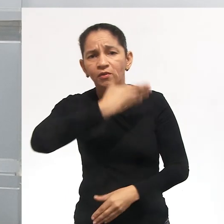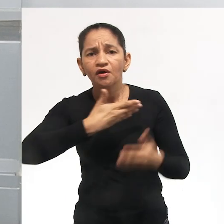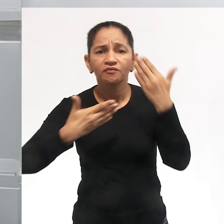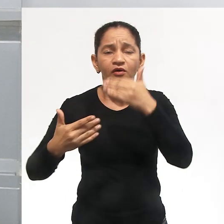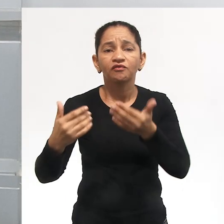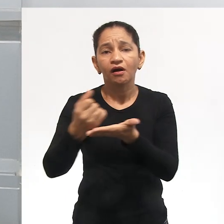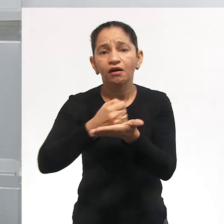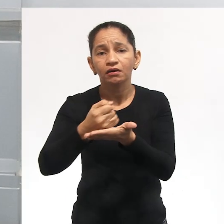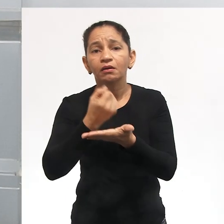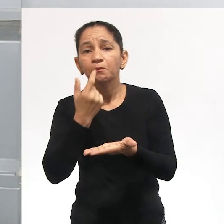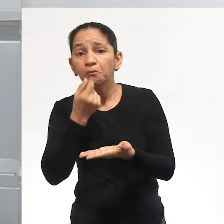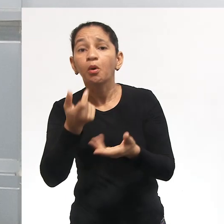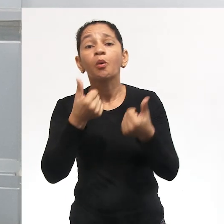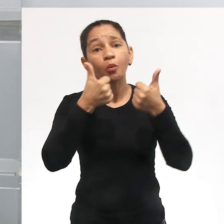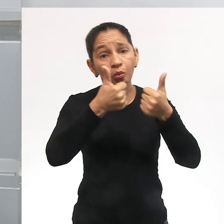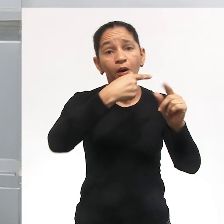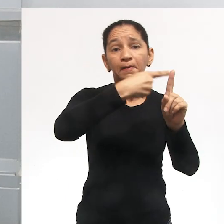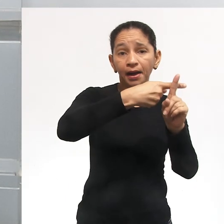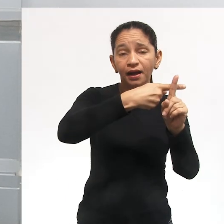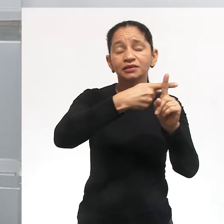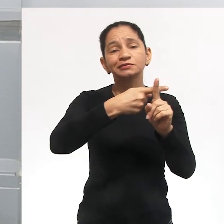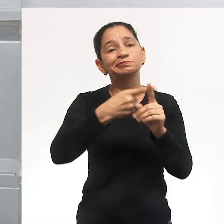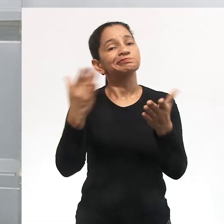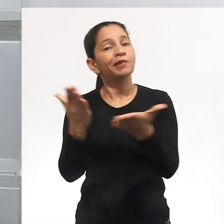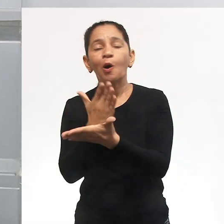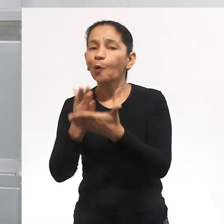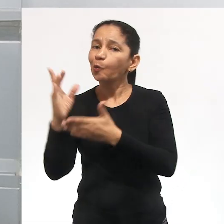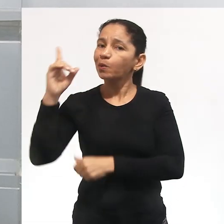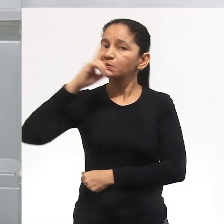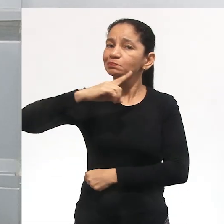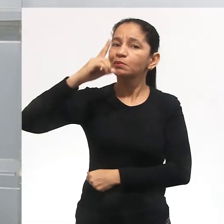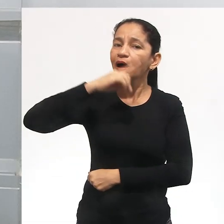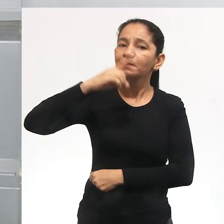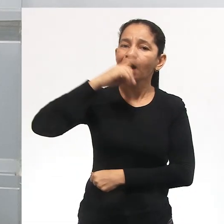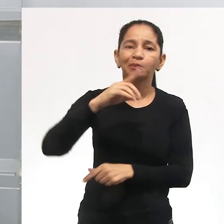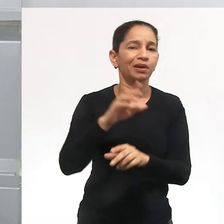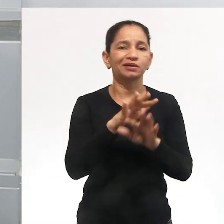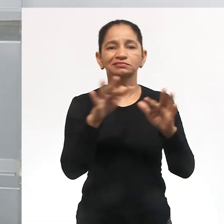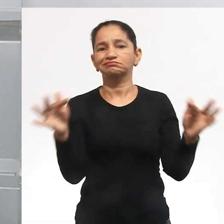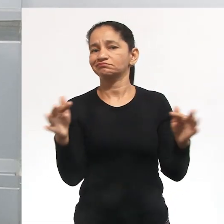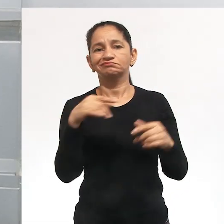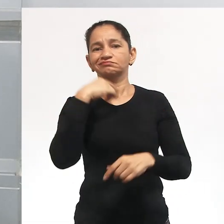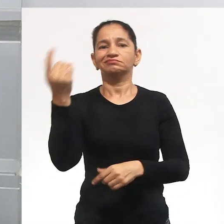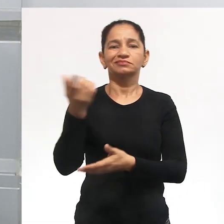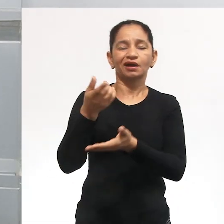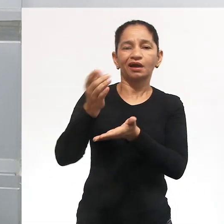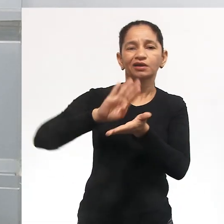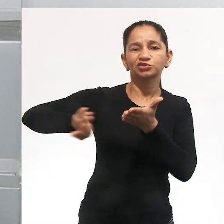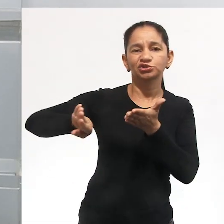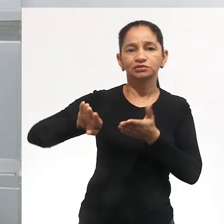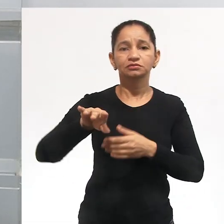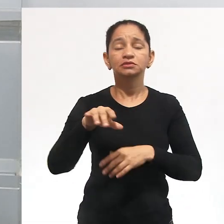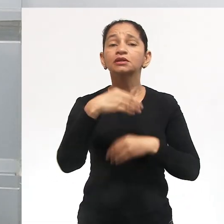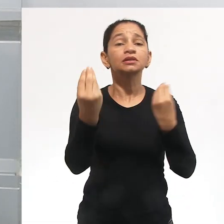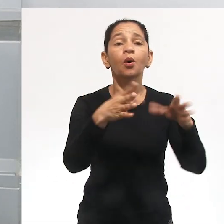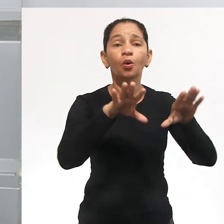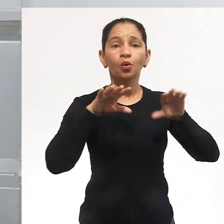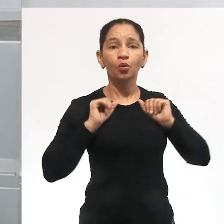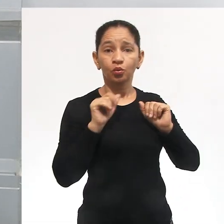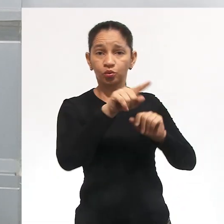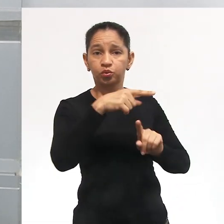comprovar medicações que eram boas, medicações que não eram, que eram só falácias, como,